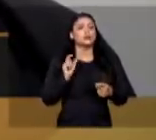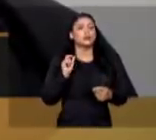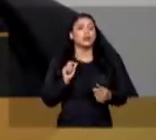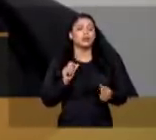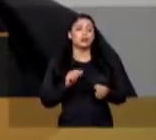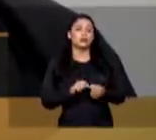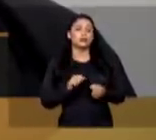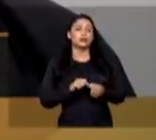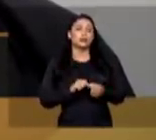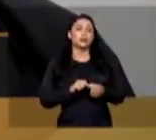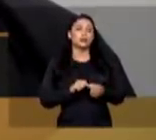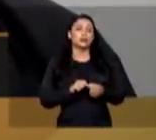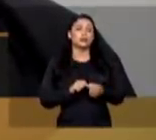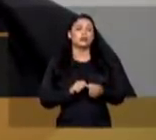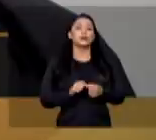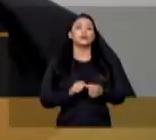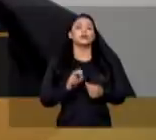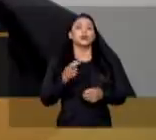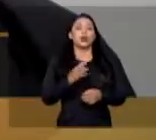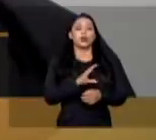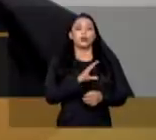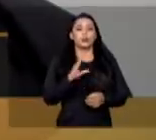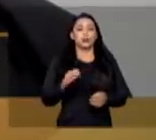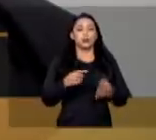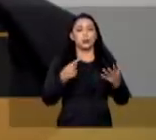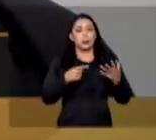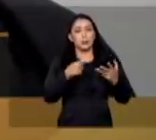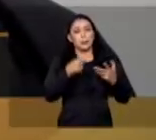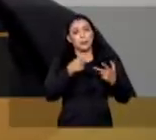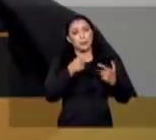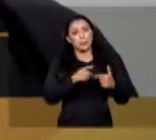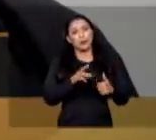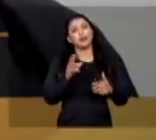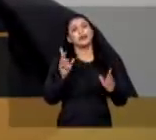deduzidas nesses habeas corpus referido,